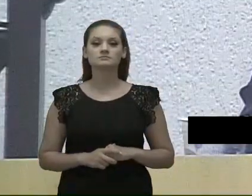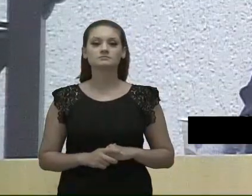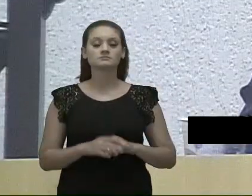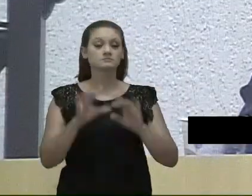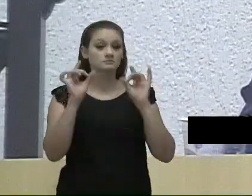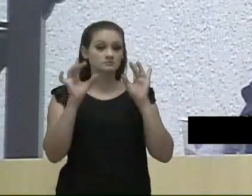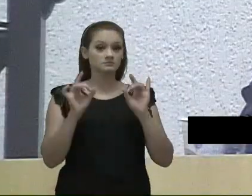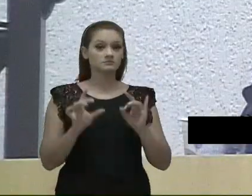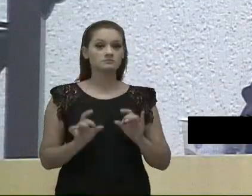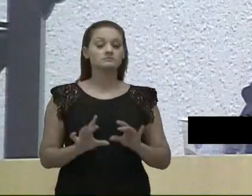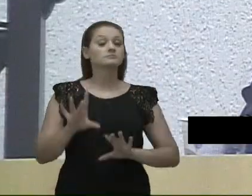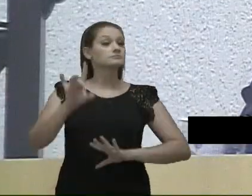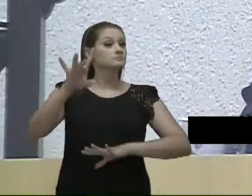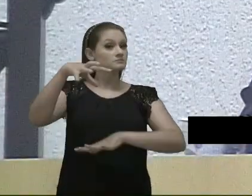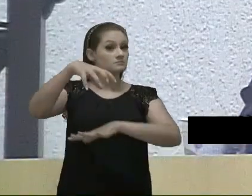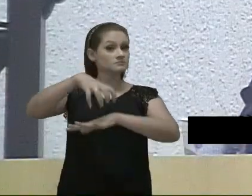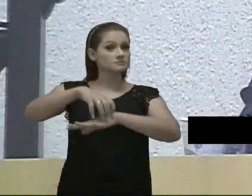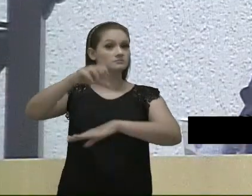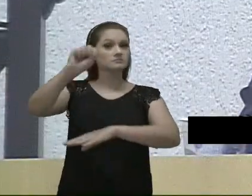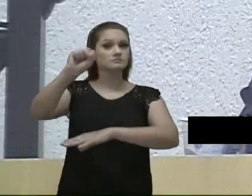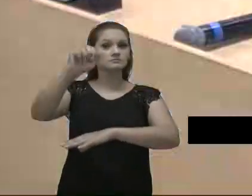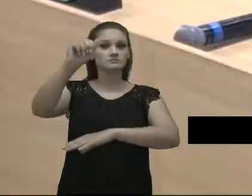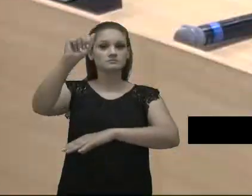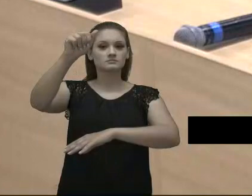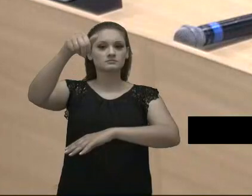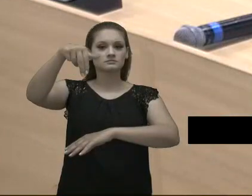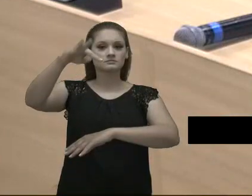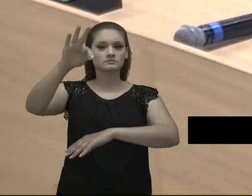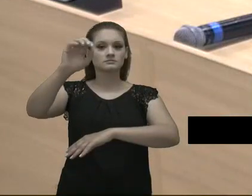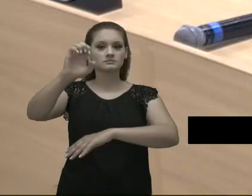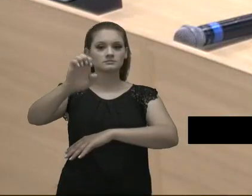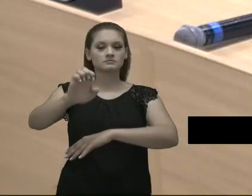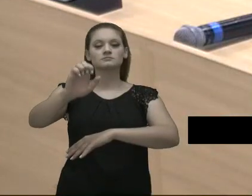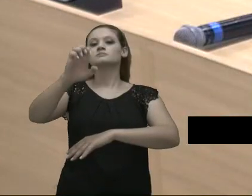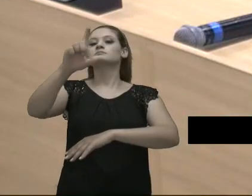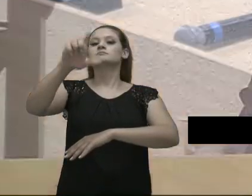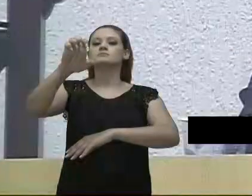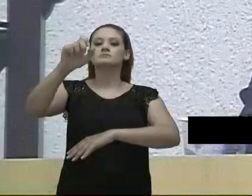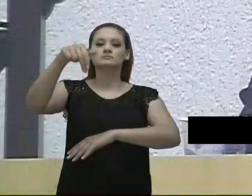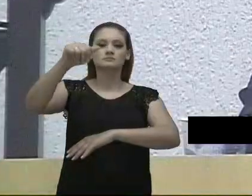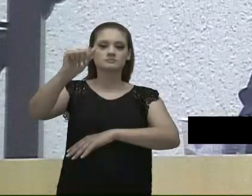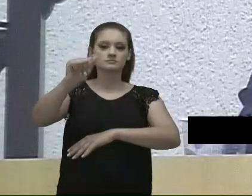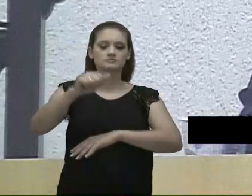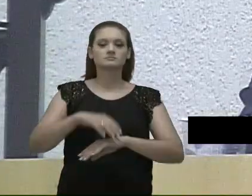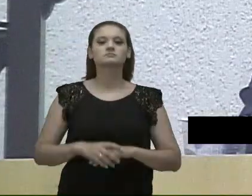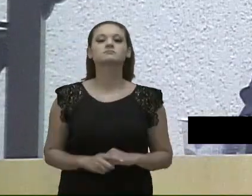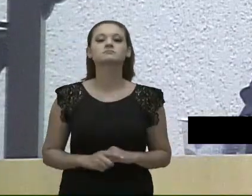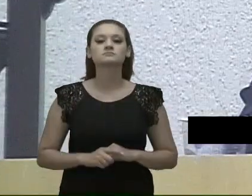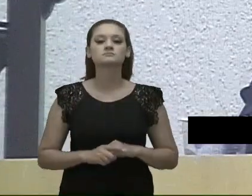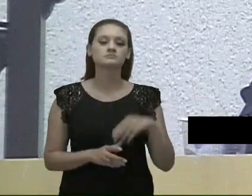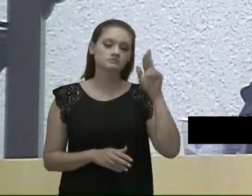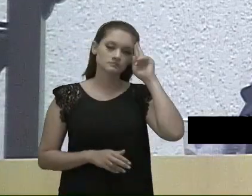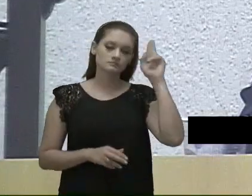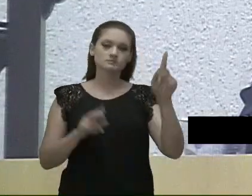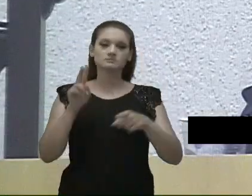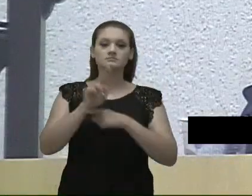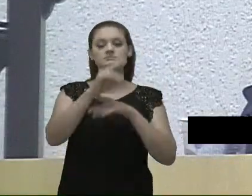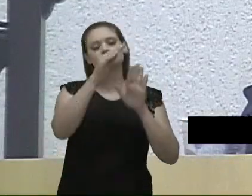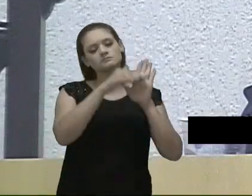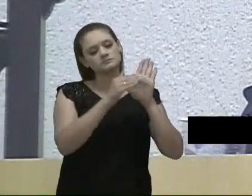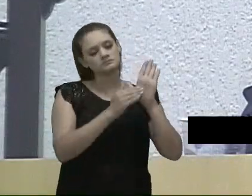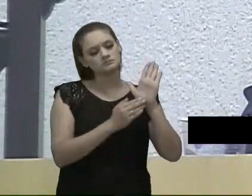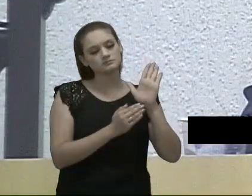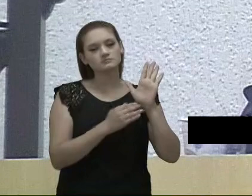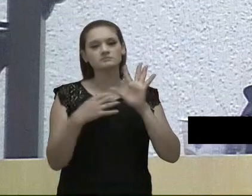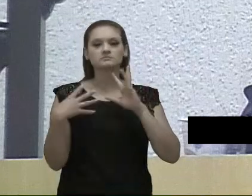Exclusivo na unidade Santa Helena, né? Sim. Tá. E, então, a senhora cuida de escala, como é que